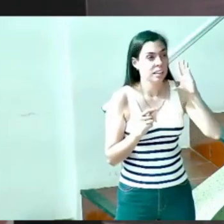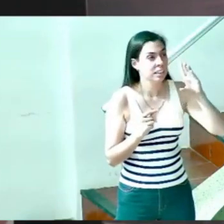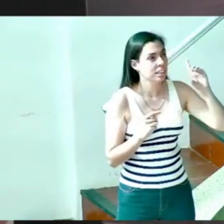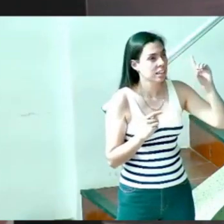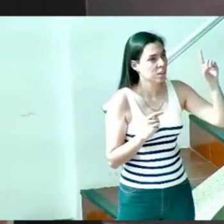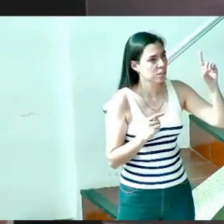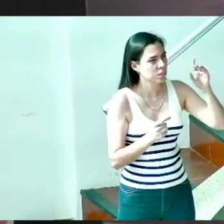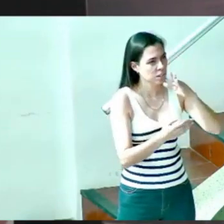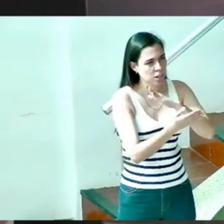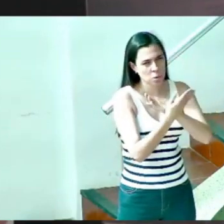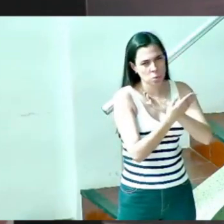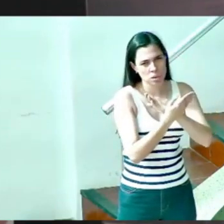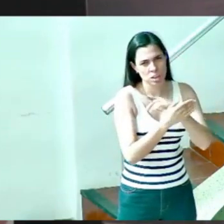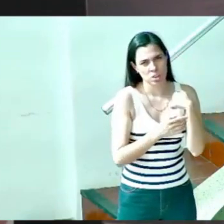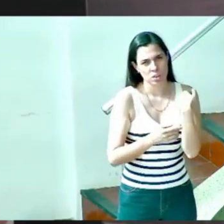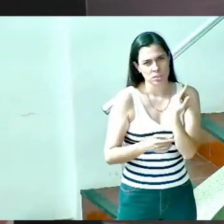amparo